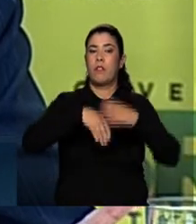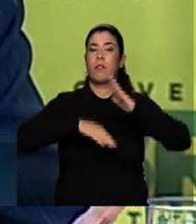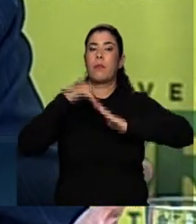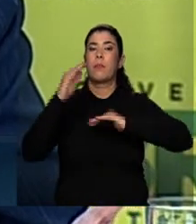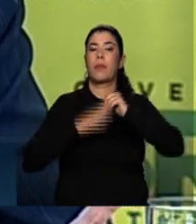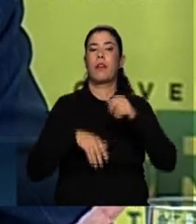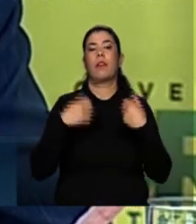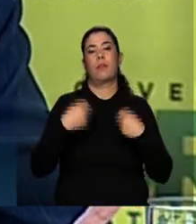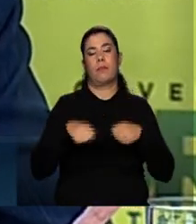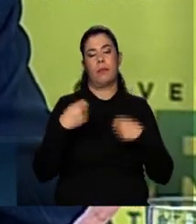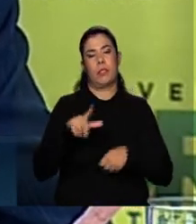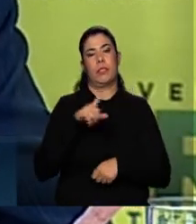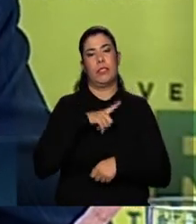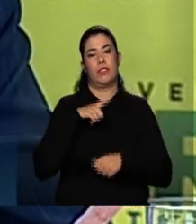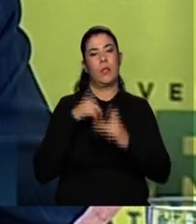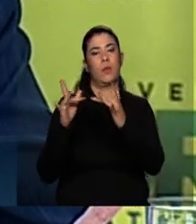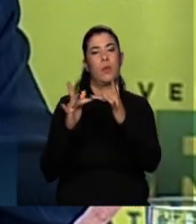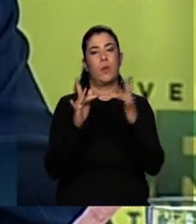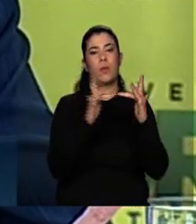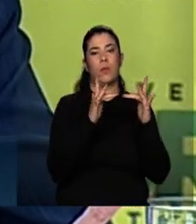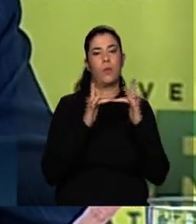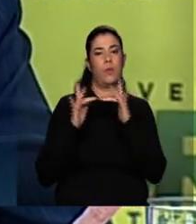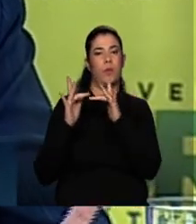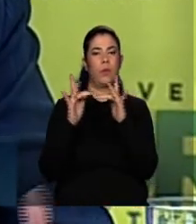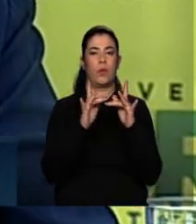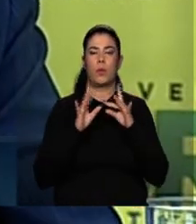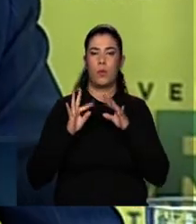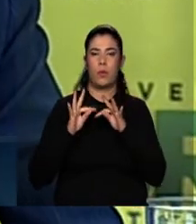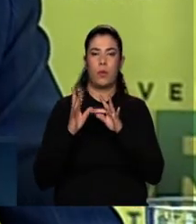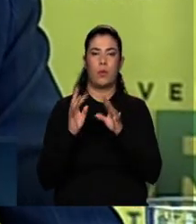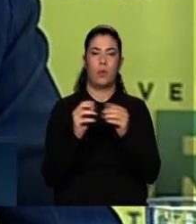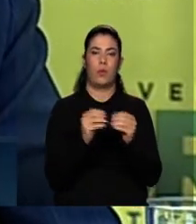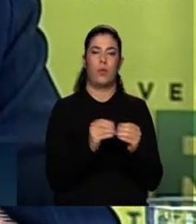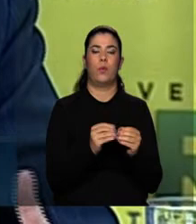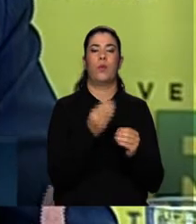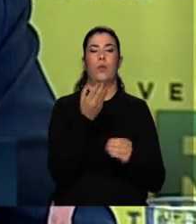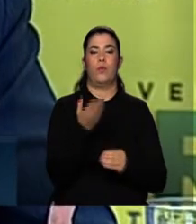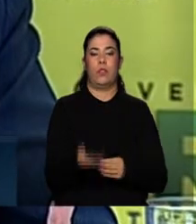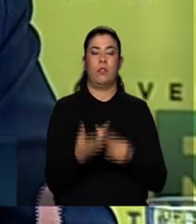Né? Ele tem que ter contato com todas